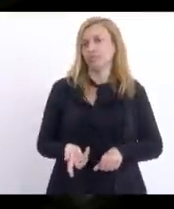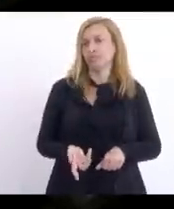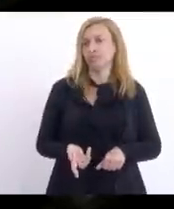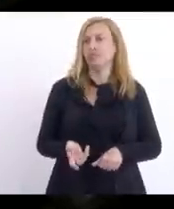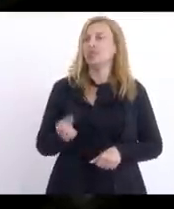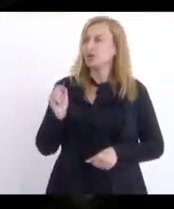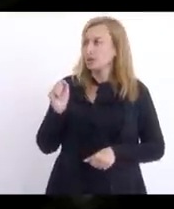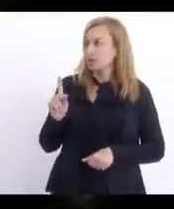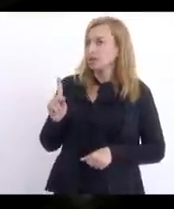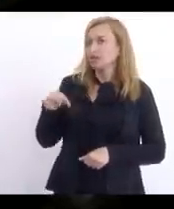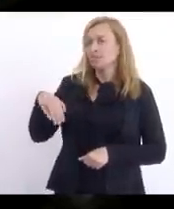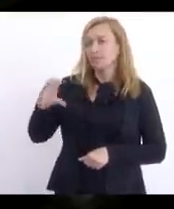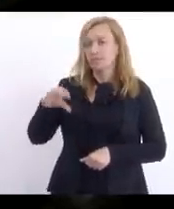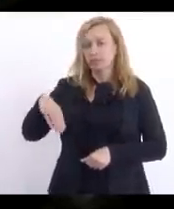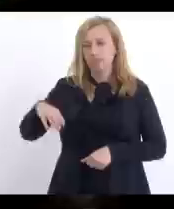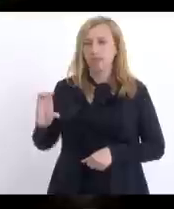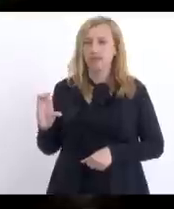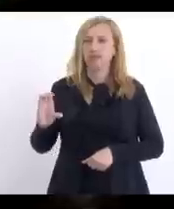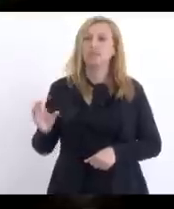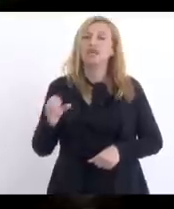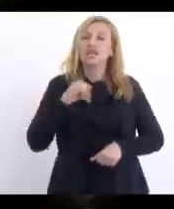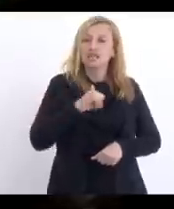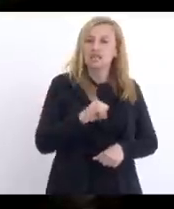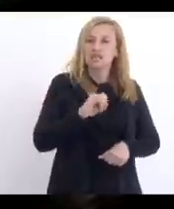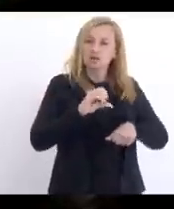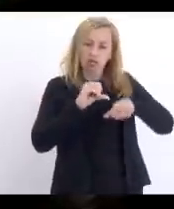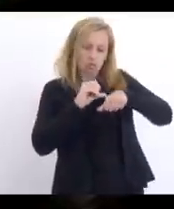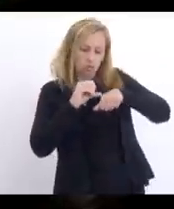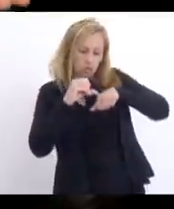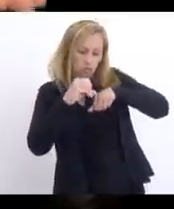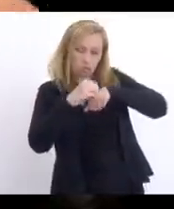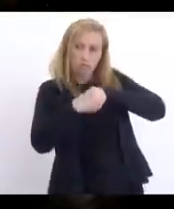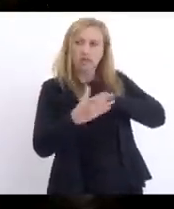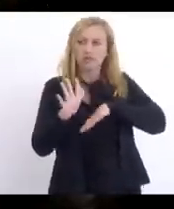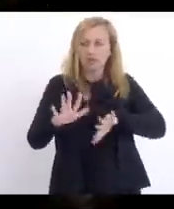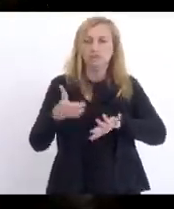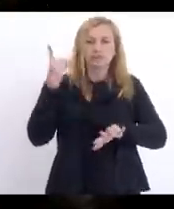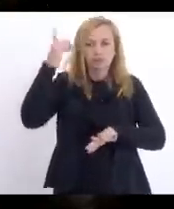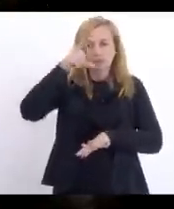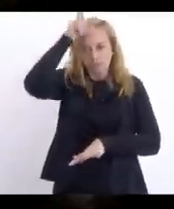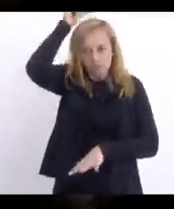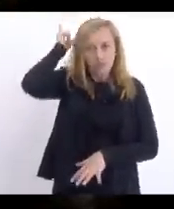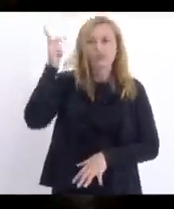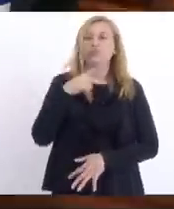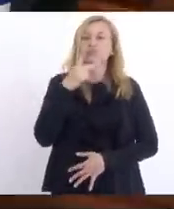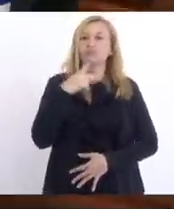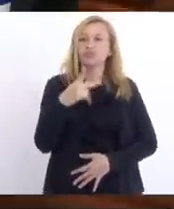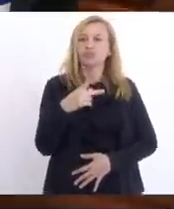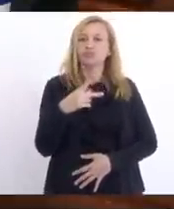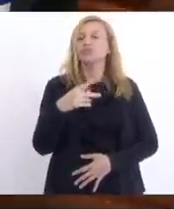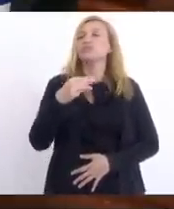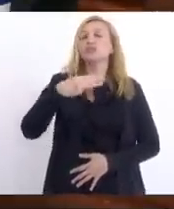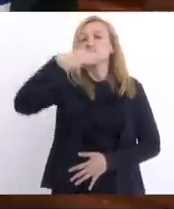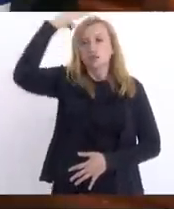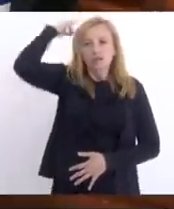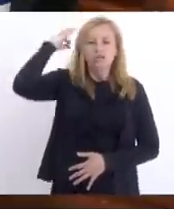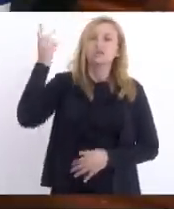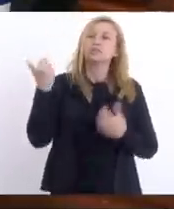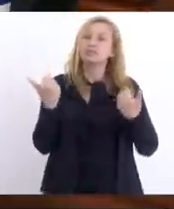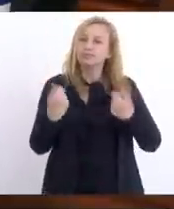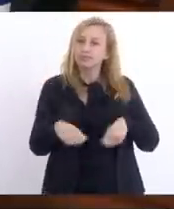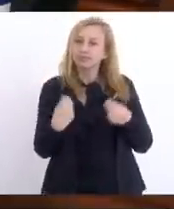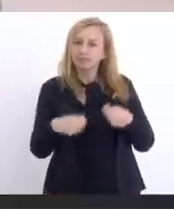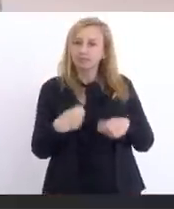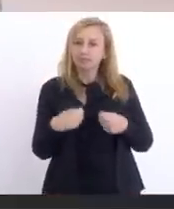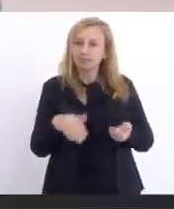Já, Mink. Se o Ômicron explodir... Deixa eu dar um encaminhamento, Luiz. Eu estou dizendo aqui para o Márcio que é preciso